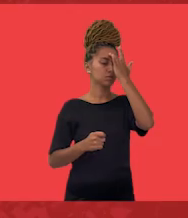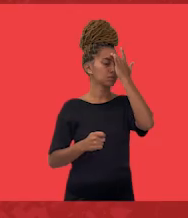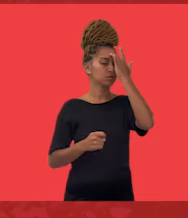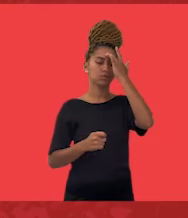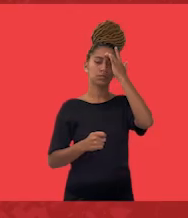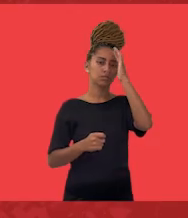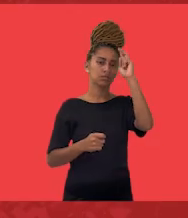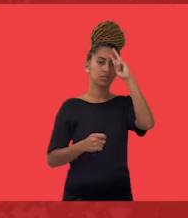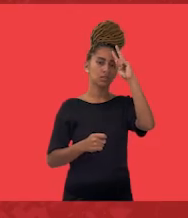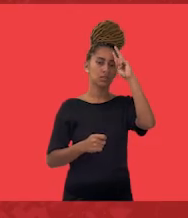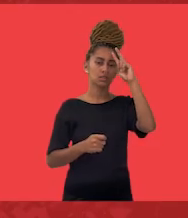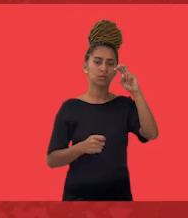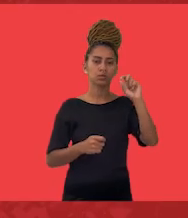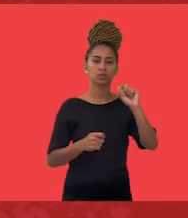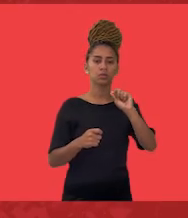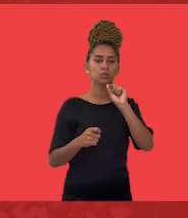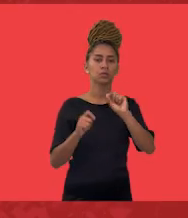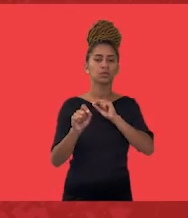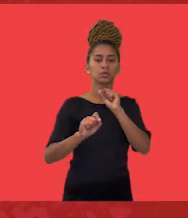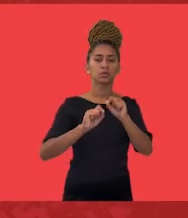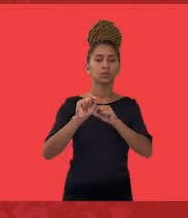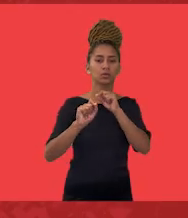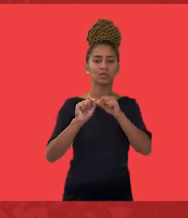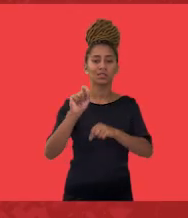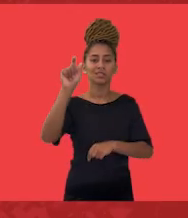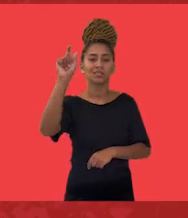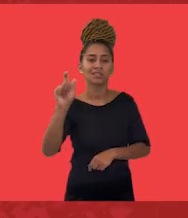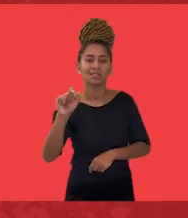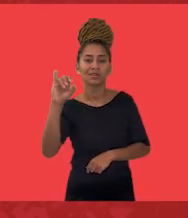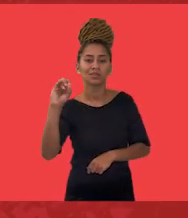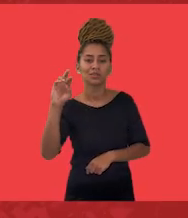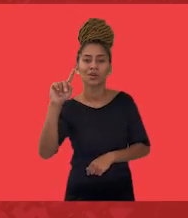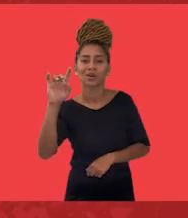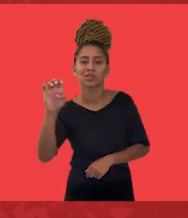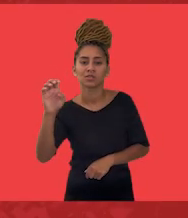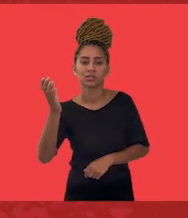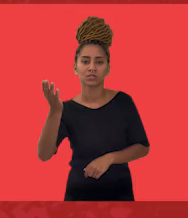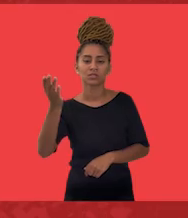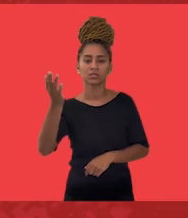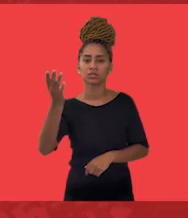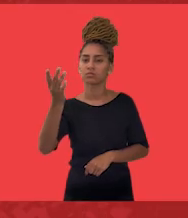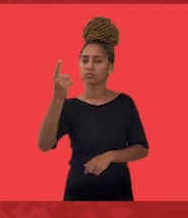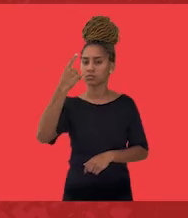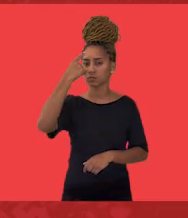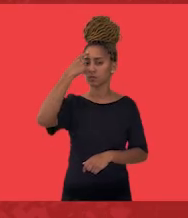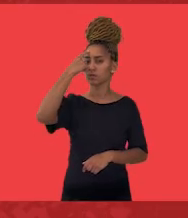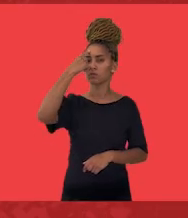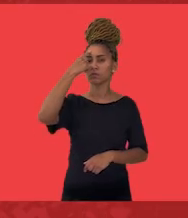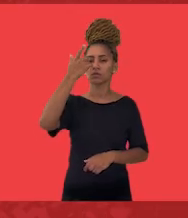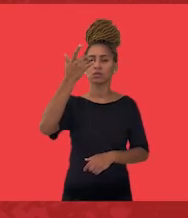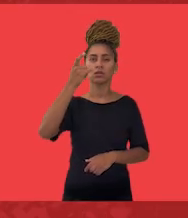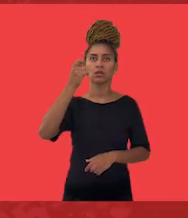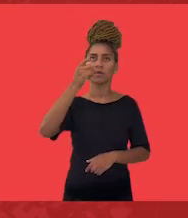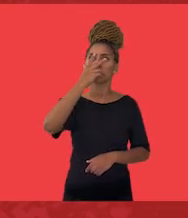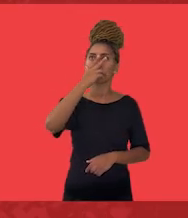Jogado às feras pela sacola de plástico verde do supermercado.